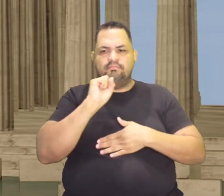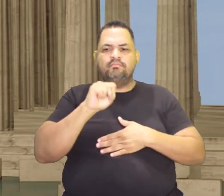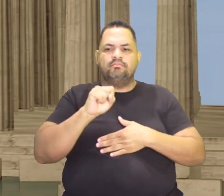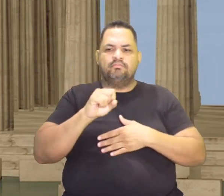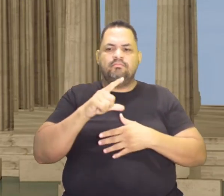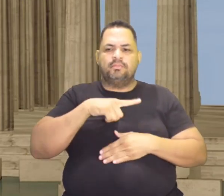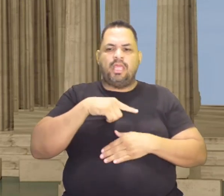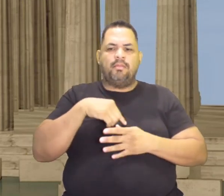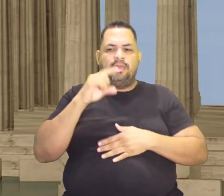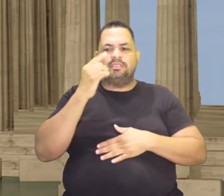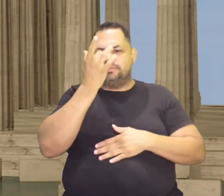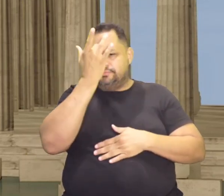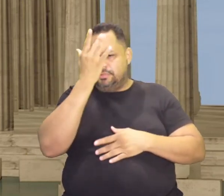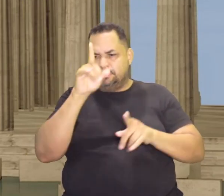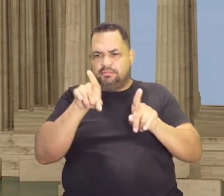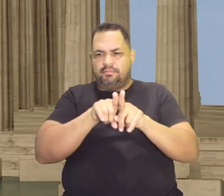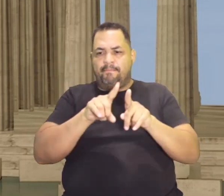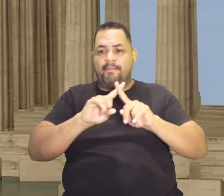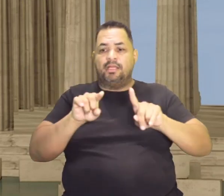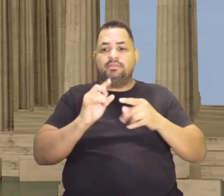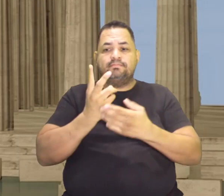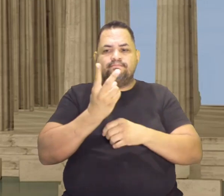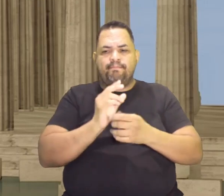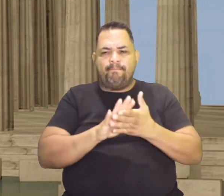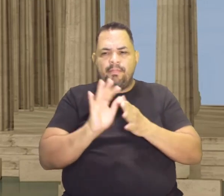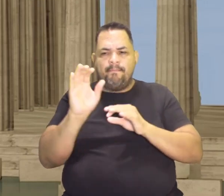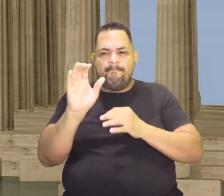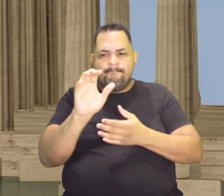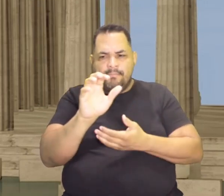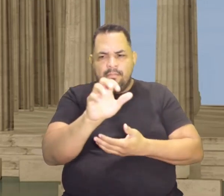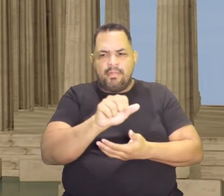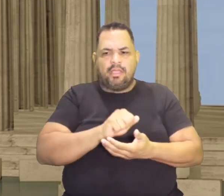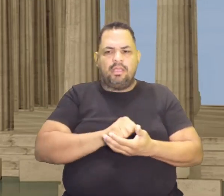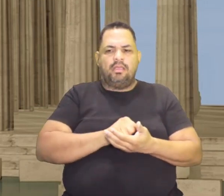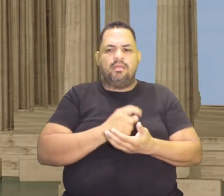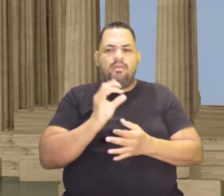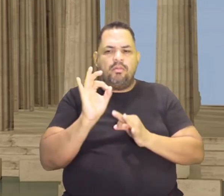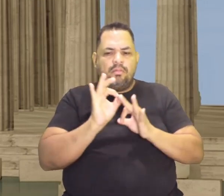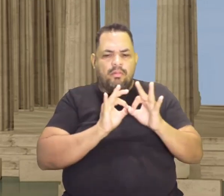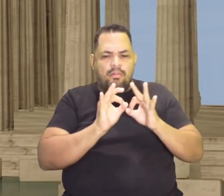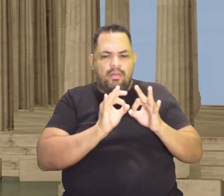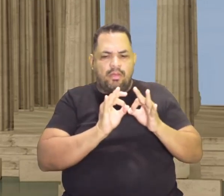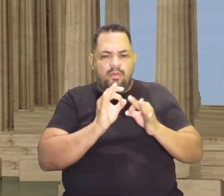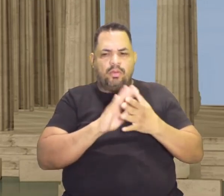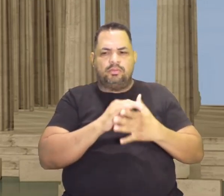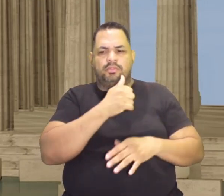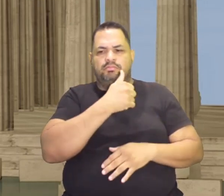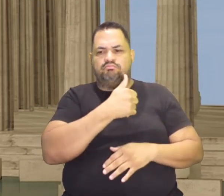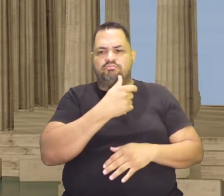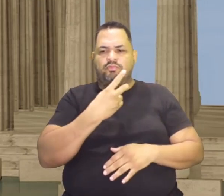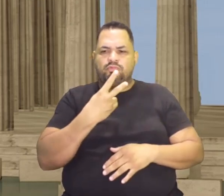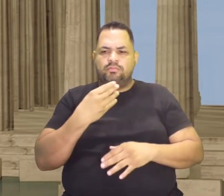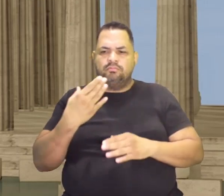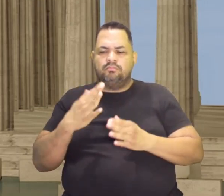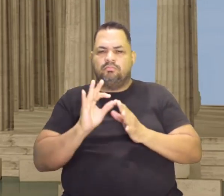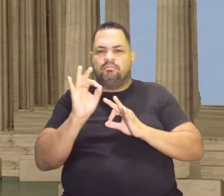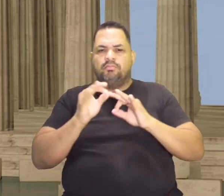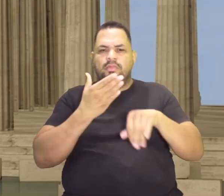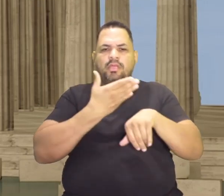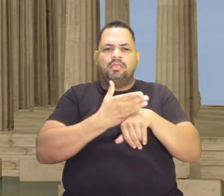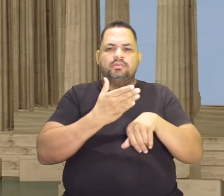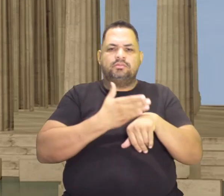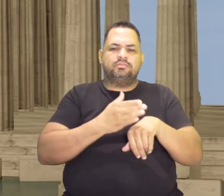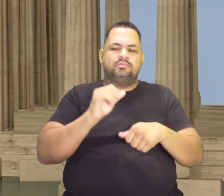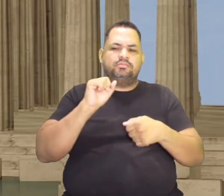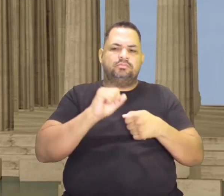tem os mais fáceis, então vamos procurar uma ordem, ordenar e voltar. Eu fiz direto, fiz certo. Faça esse treino no seu dia a